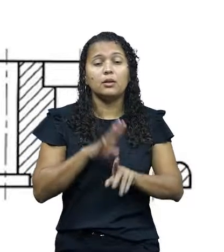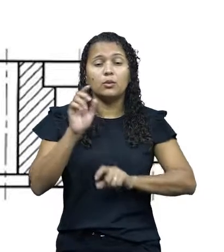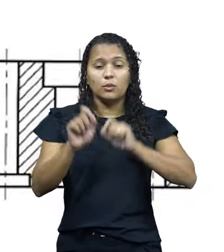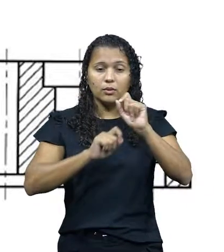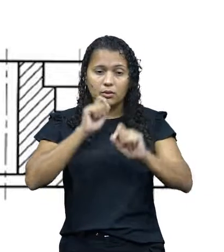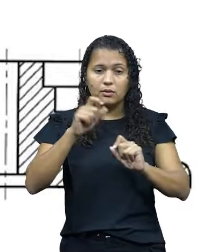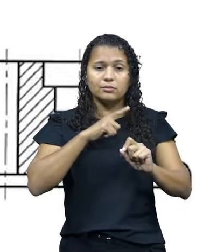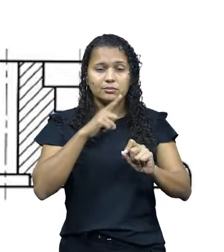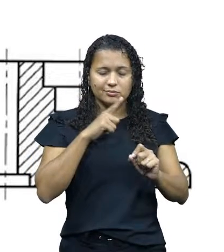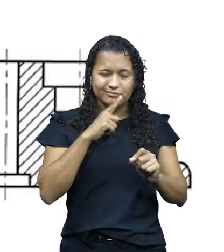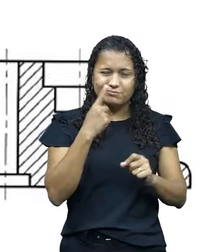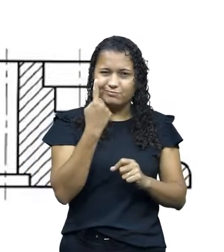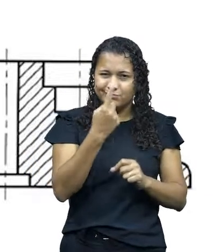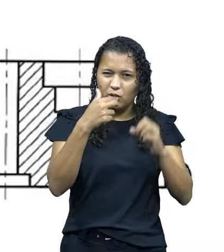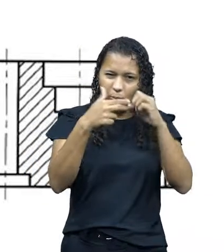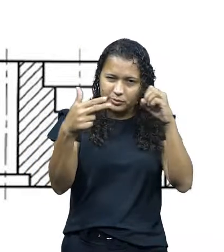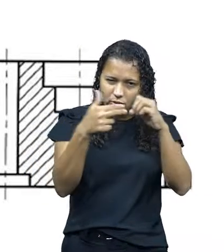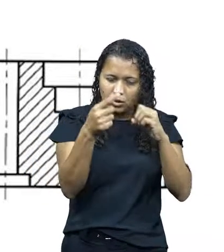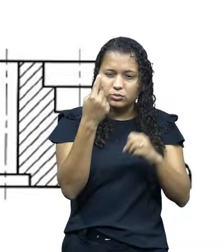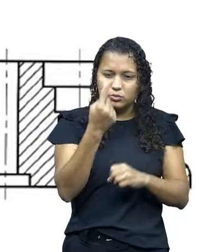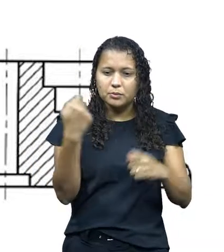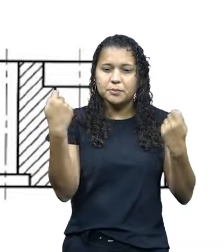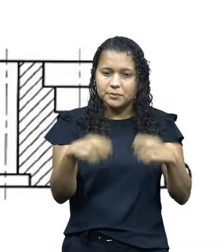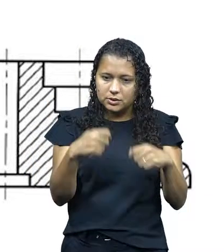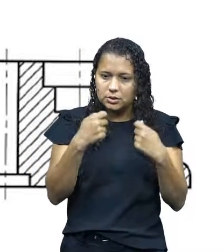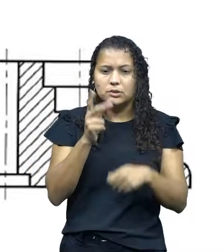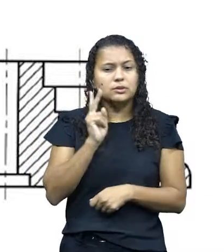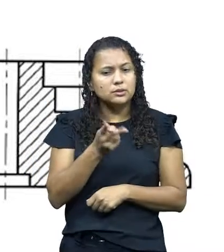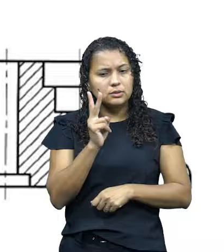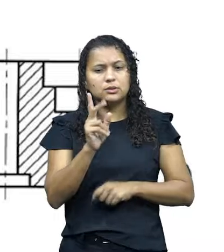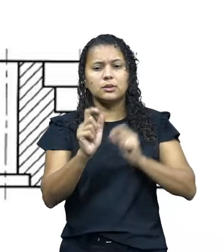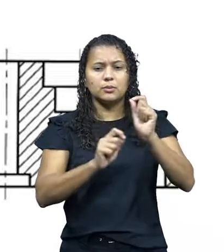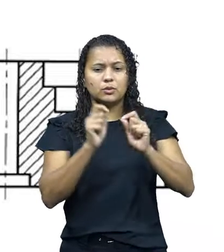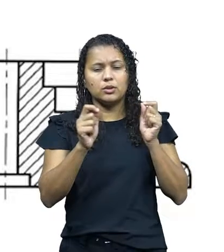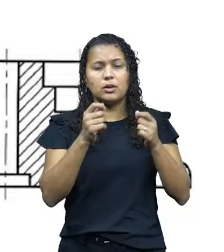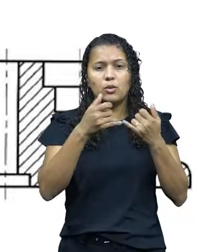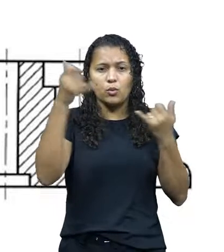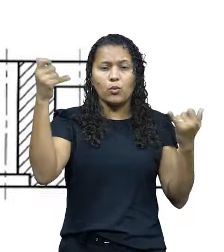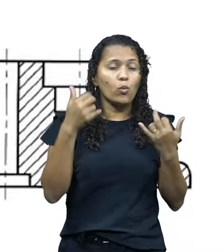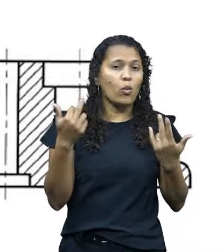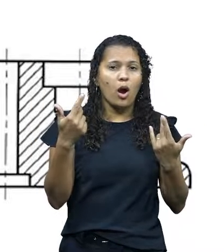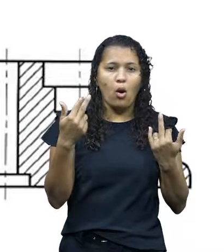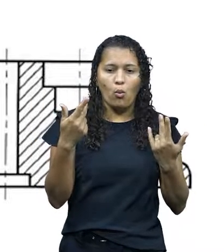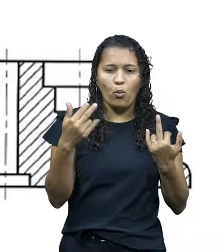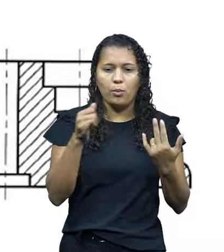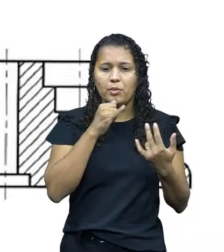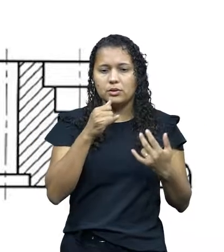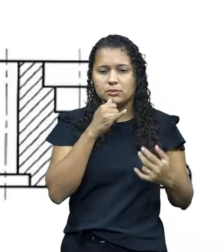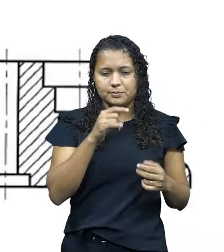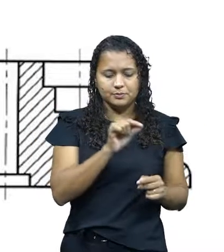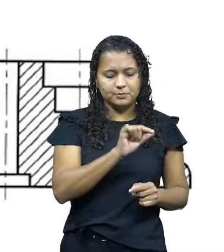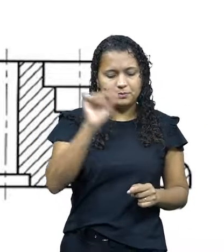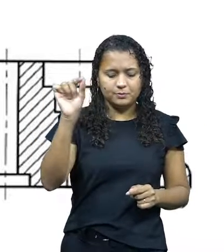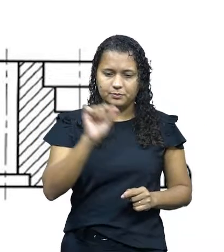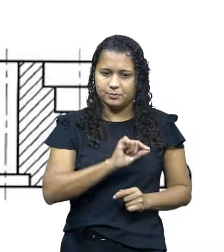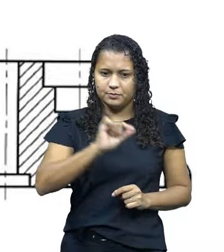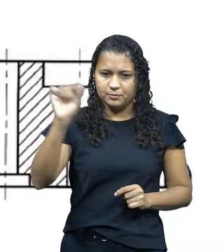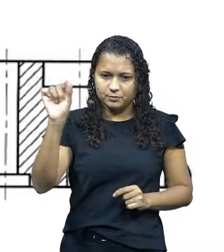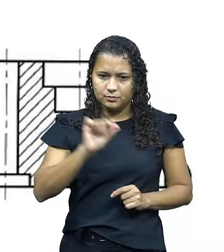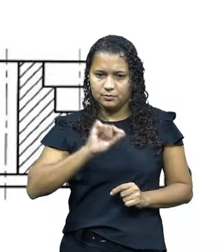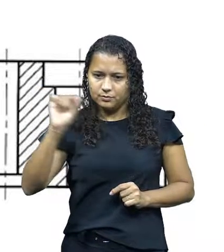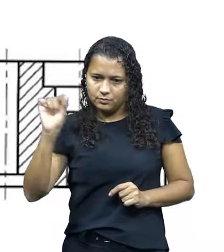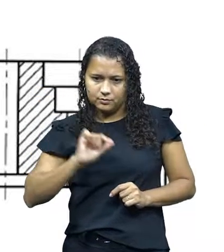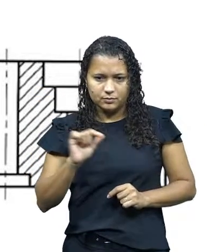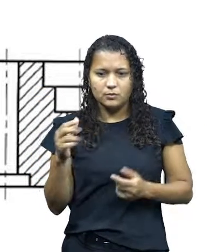As achuras em uma mesma peça, elas devem ser feitas sempre na mesma direção, tá?